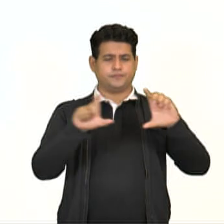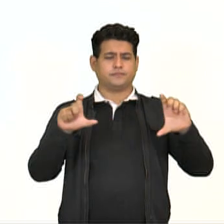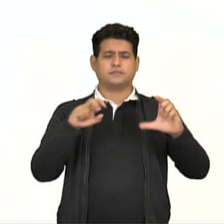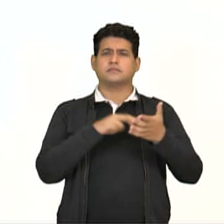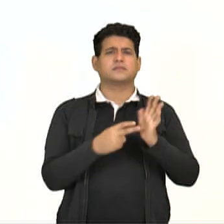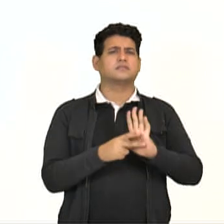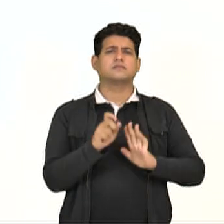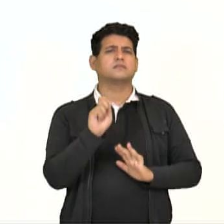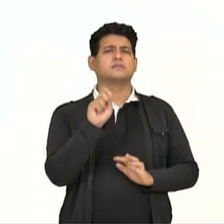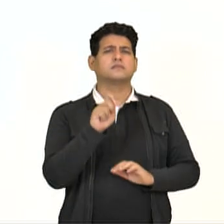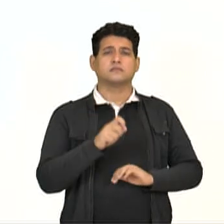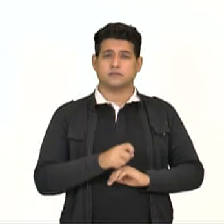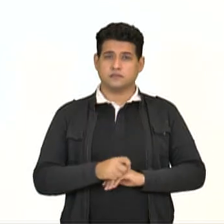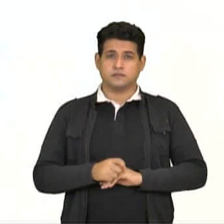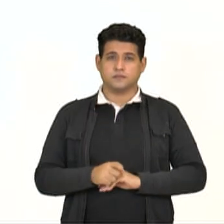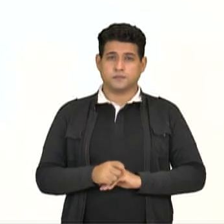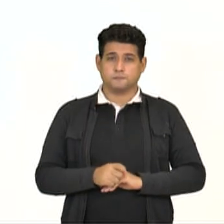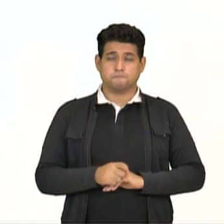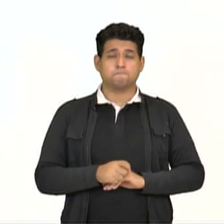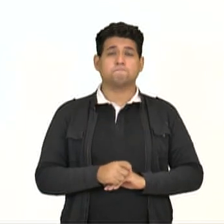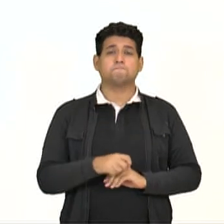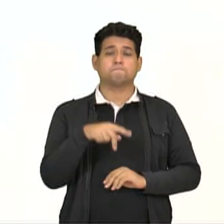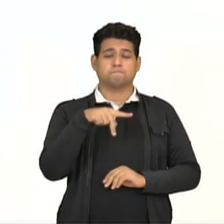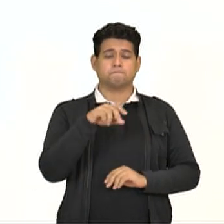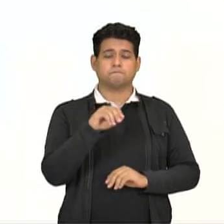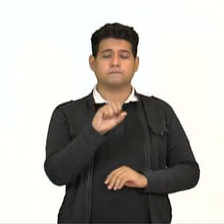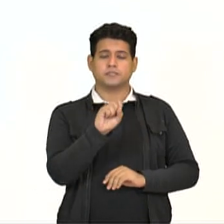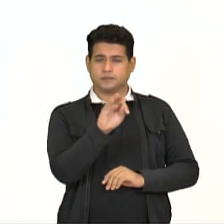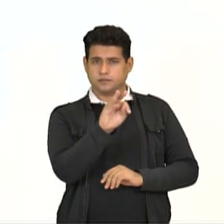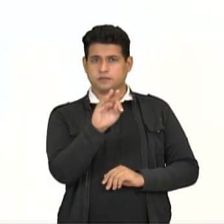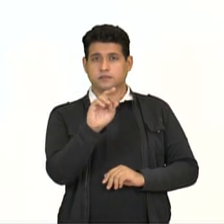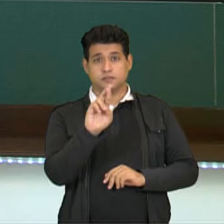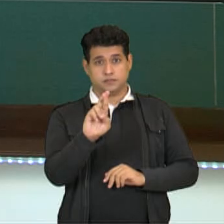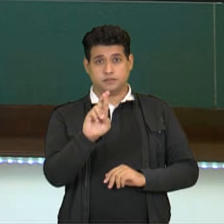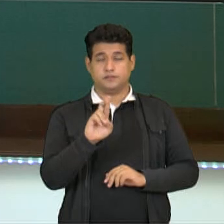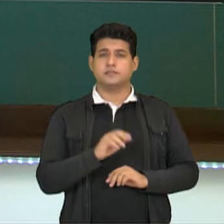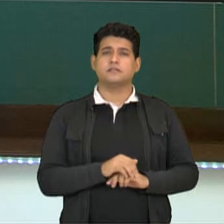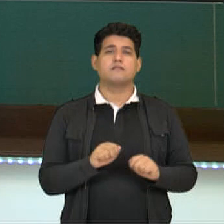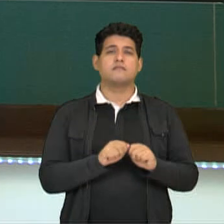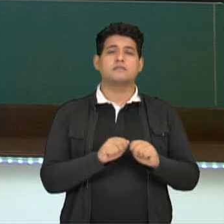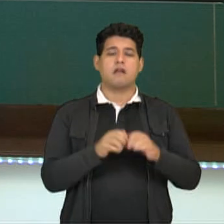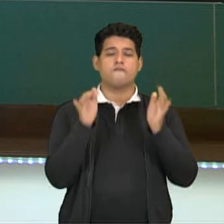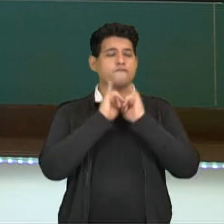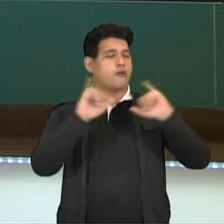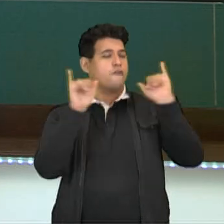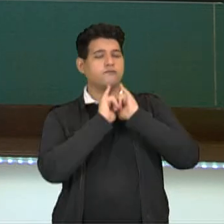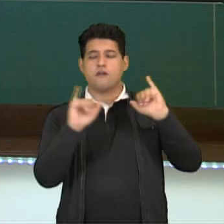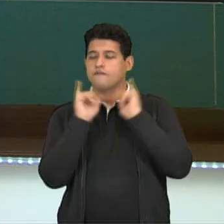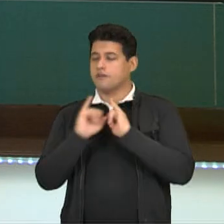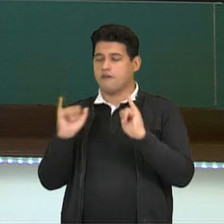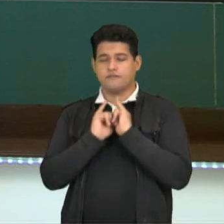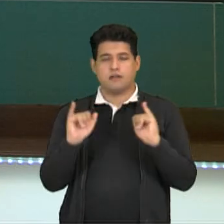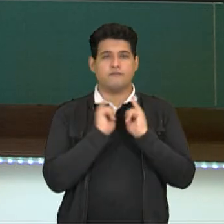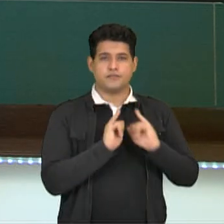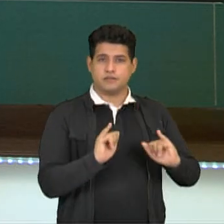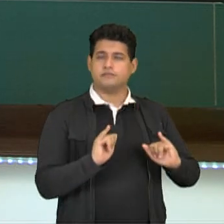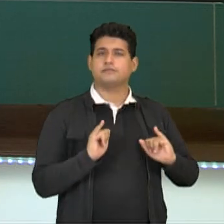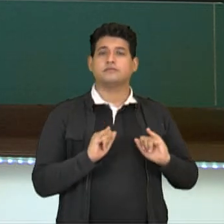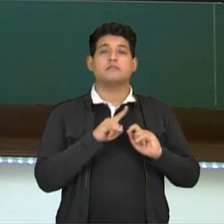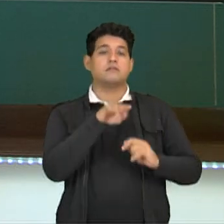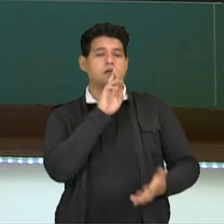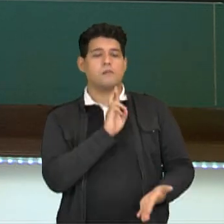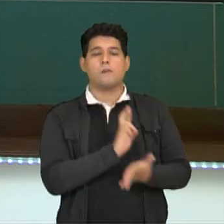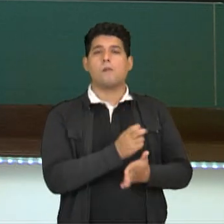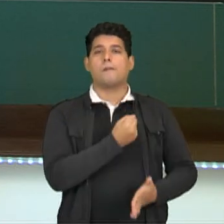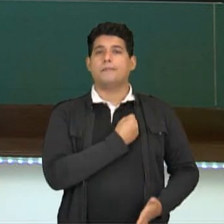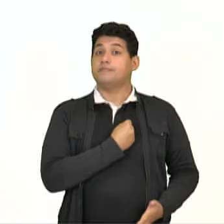uma campaign poster, é um pôster de campanha publicitária, certo? Vocês vão responder